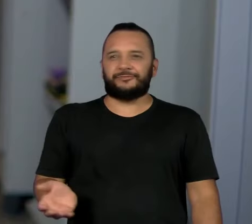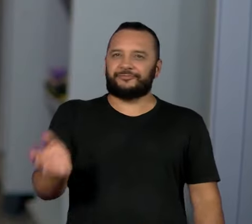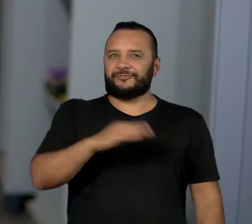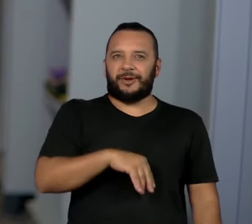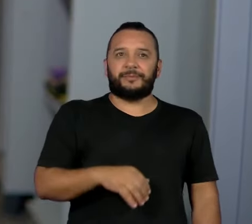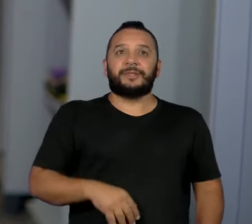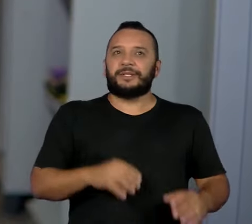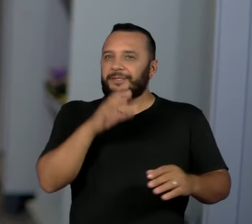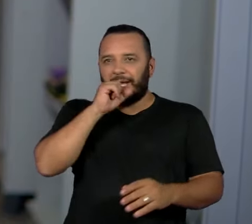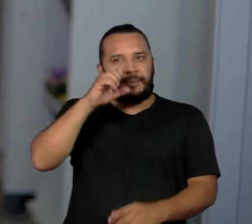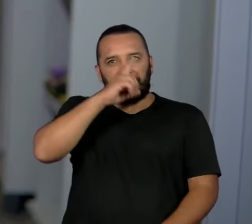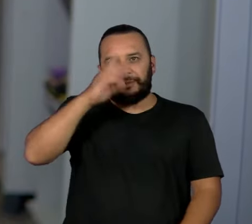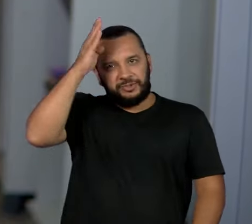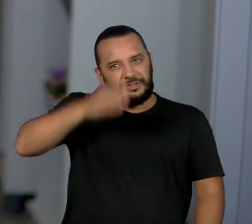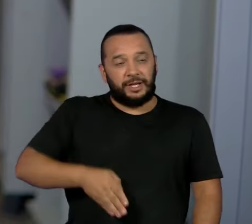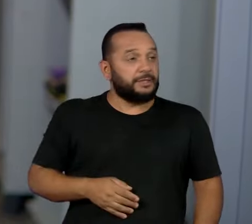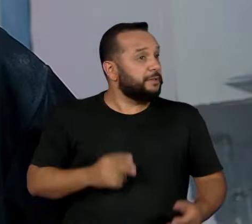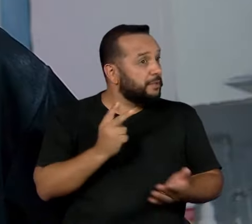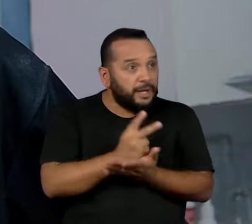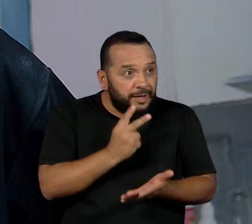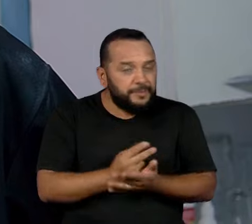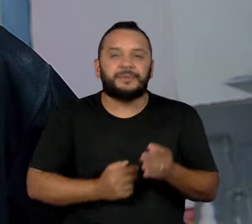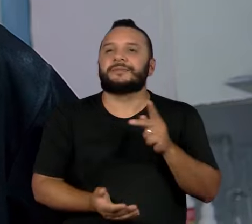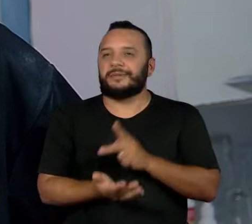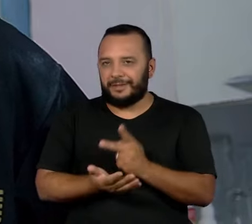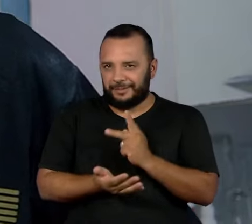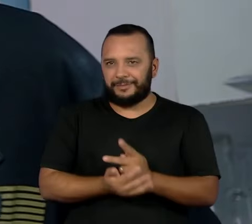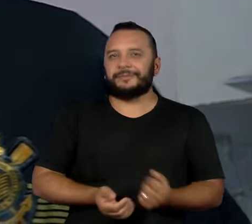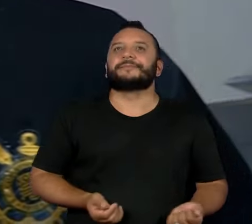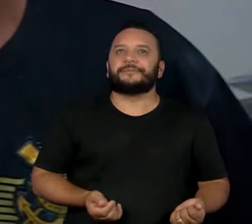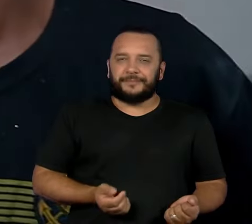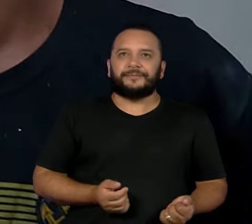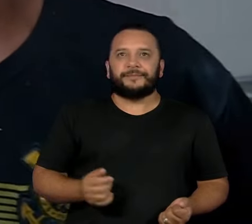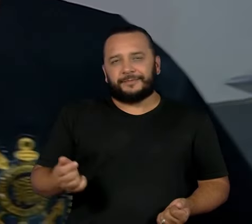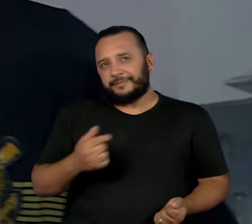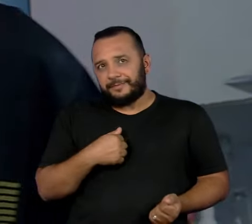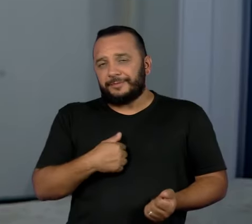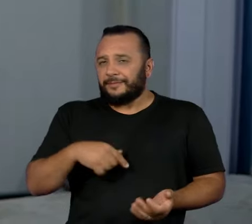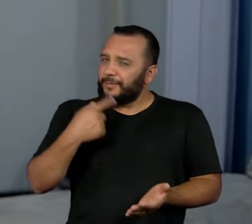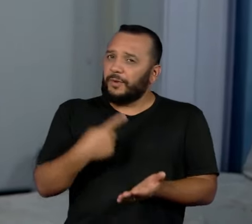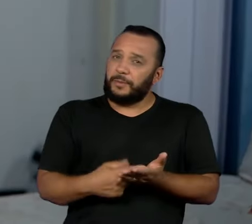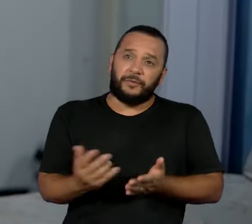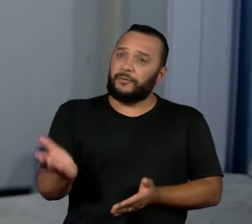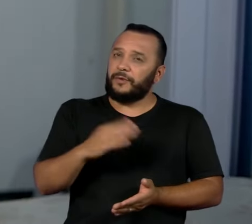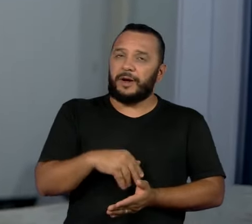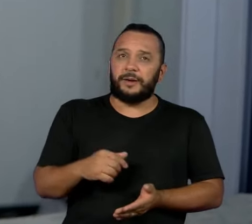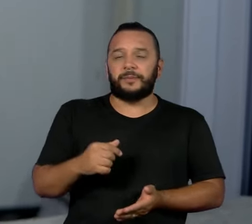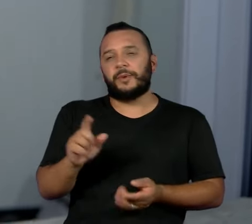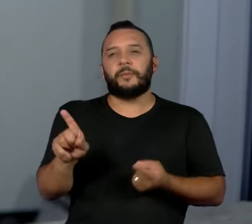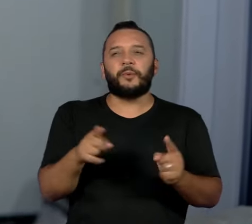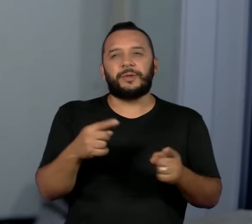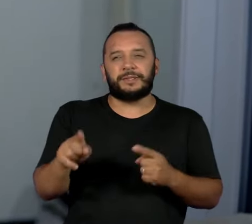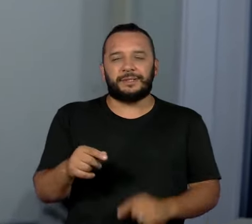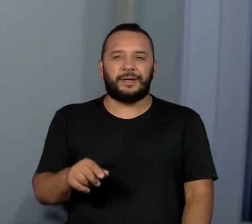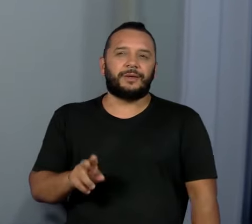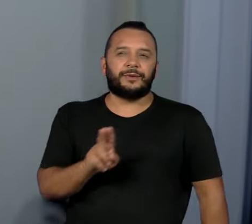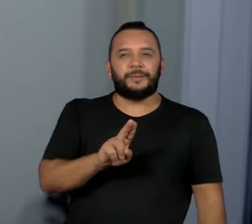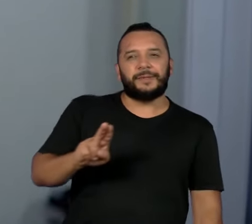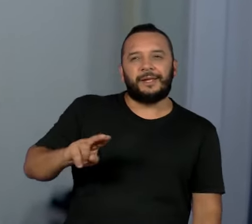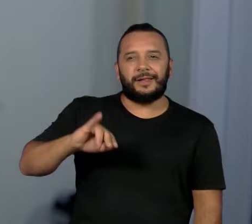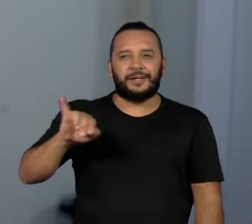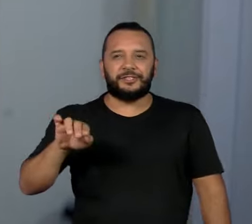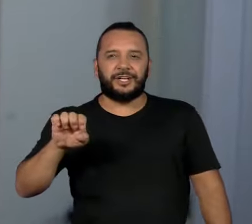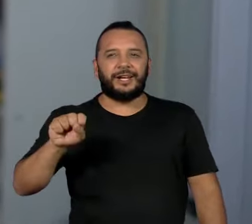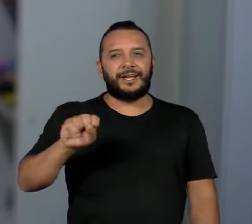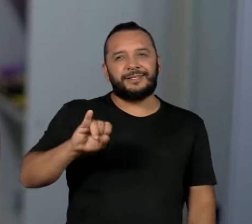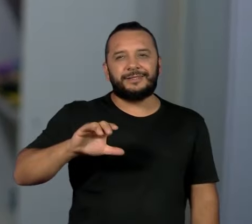Todo final de semana. Todo final de semana tem? Todo final de semana. Uma música pra ela? Se fosse pra mim falar agora? O nome dela é Jéssica. Eu